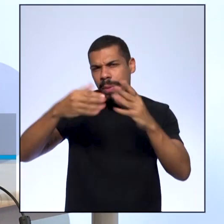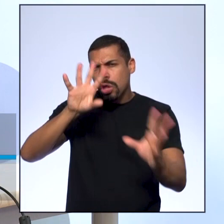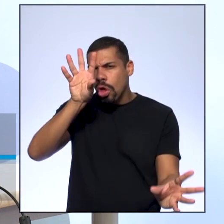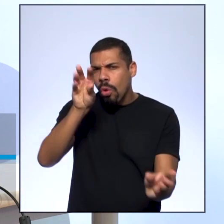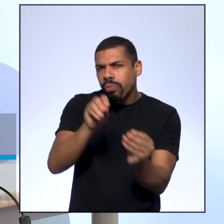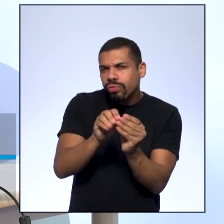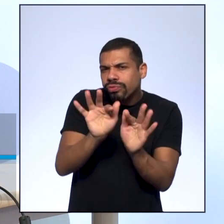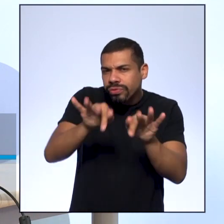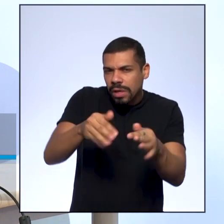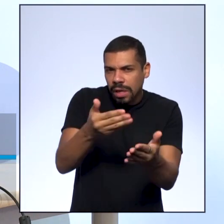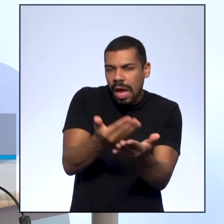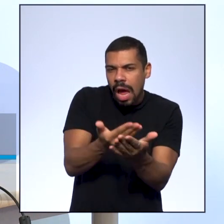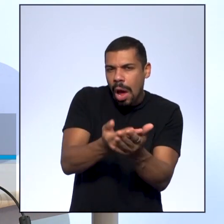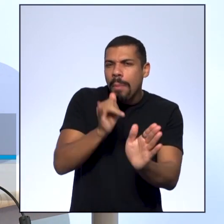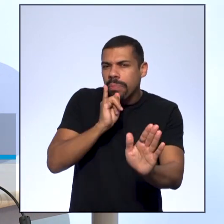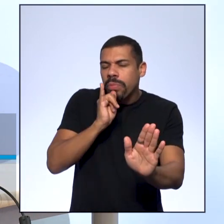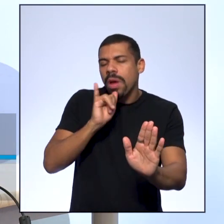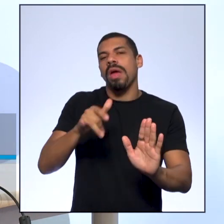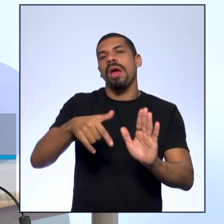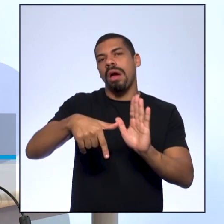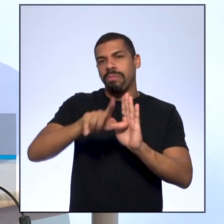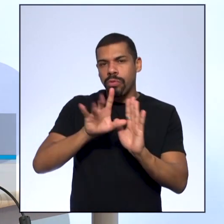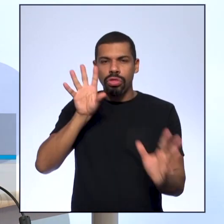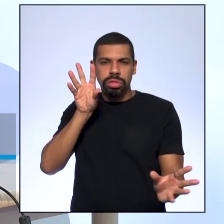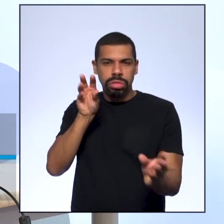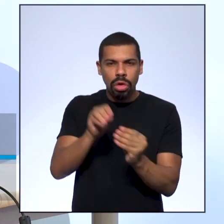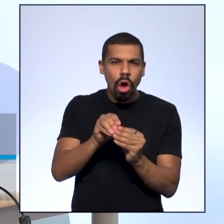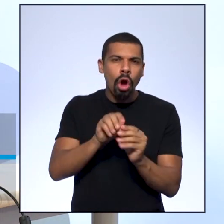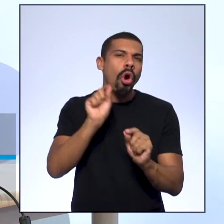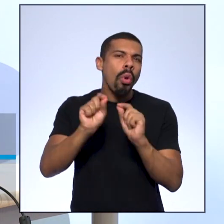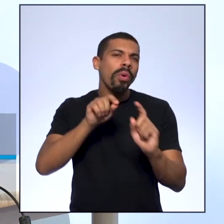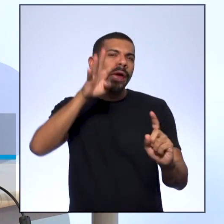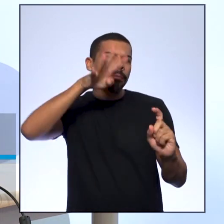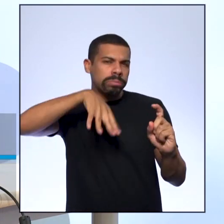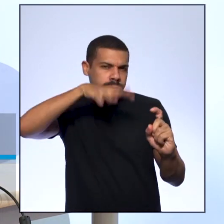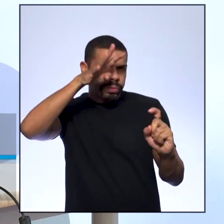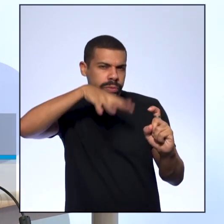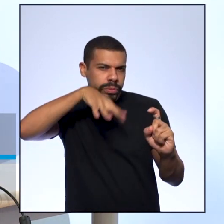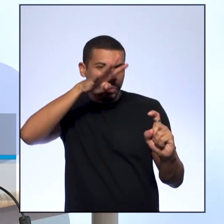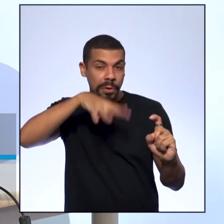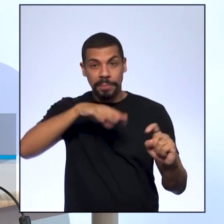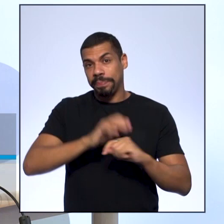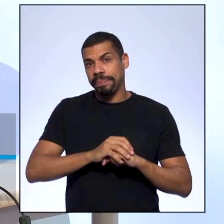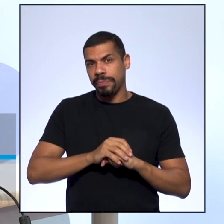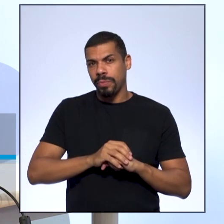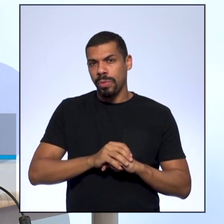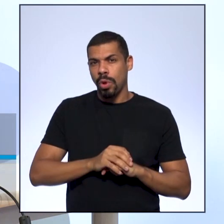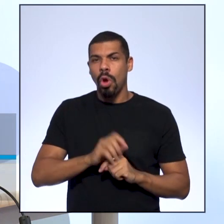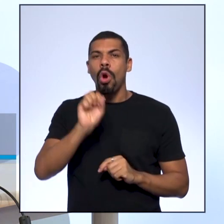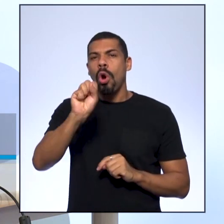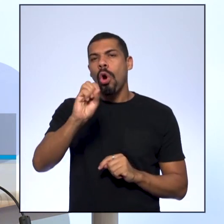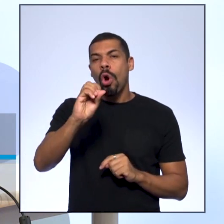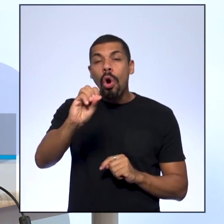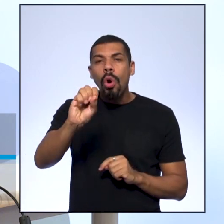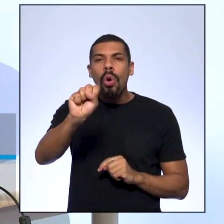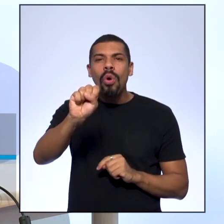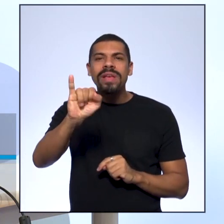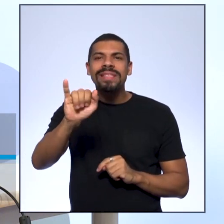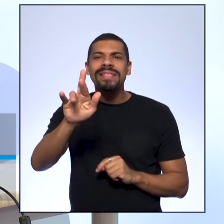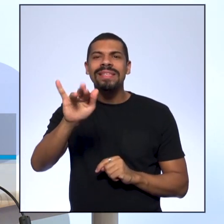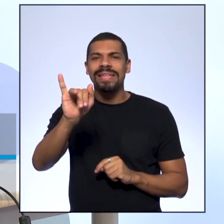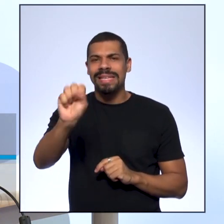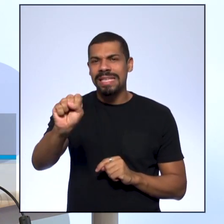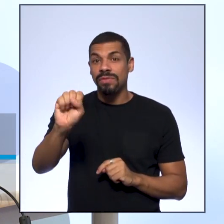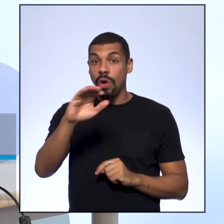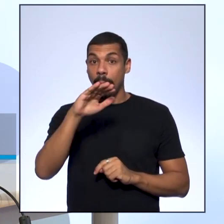aí do mito, né? Como eu falei para vocês, o Osíris foi morto pelo irmão Sete.